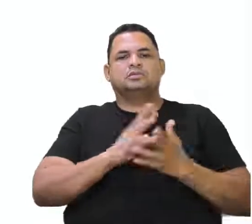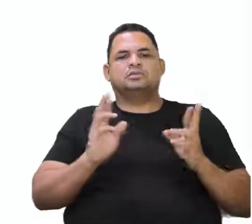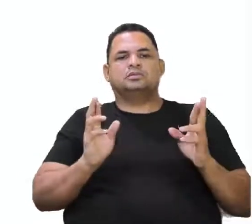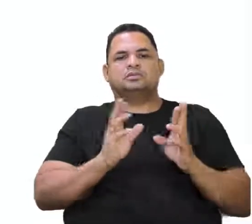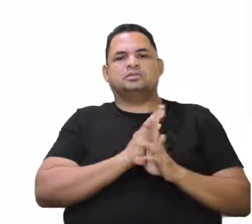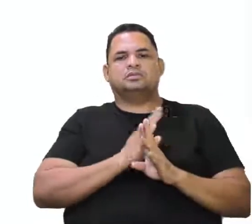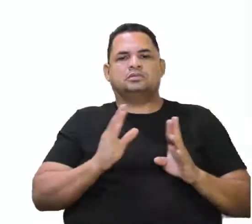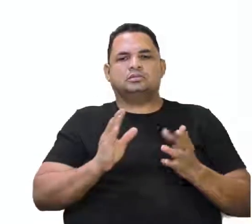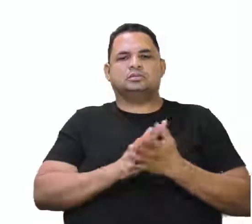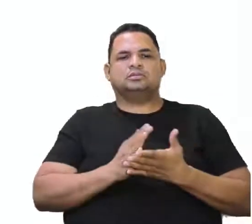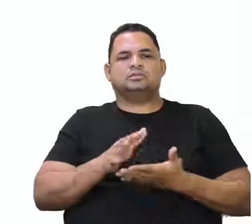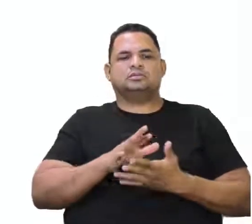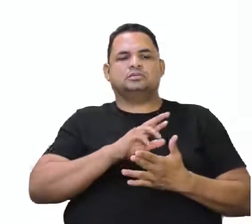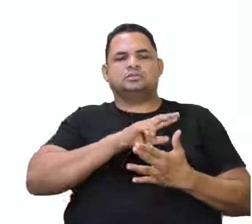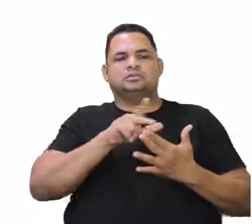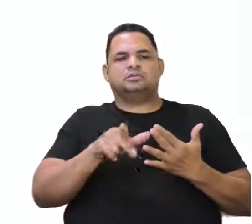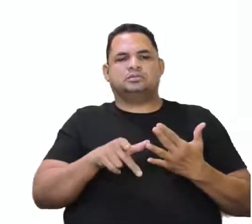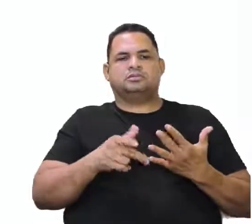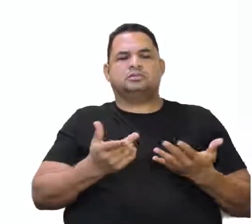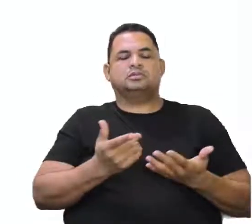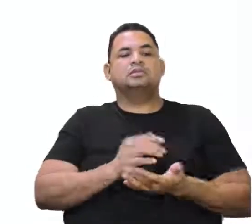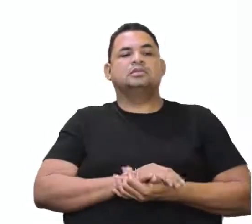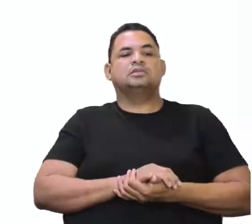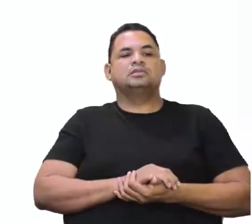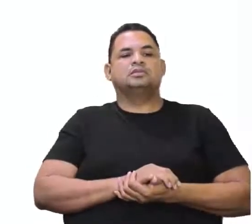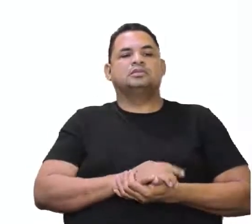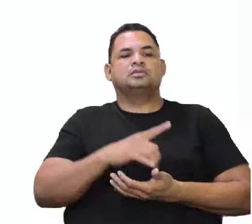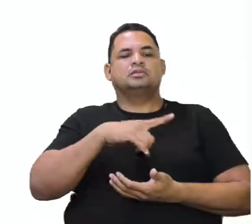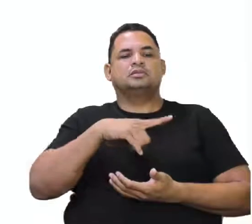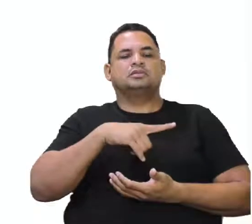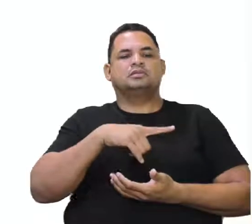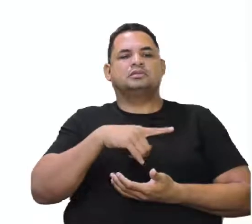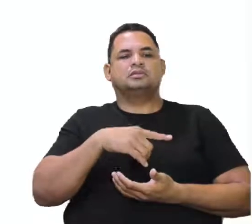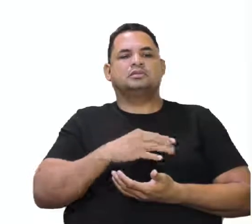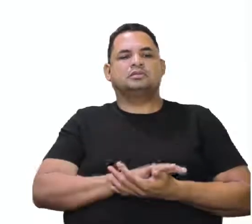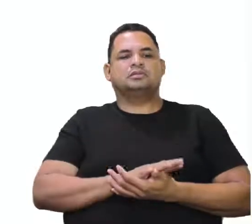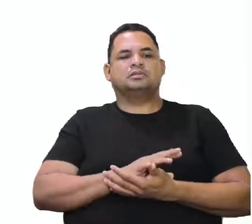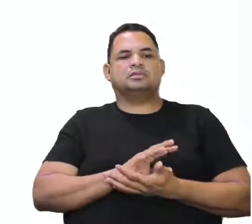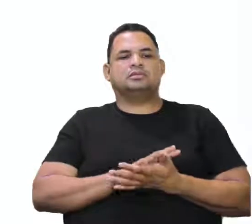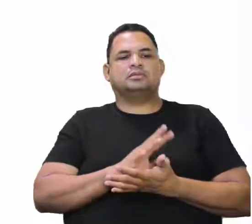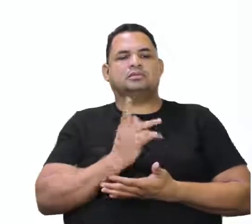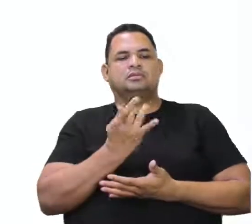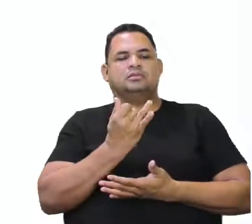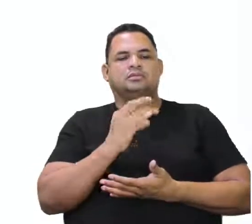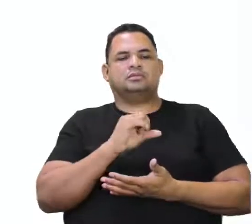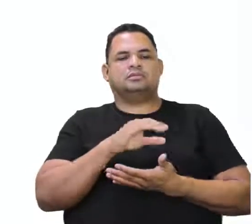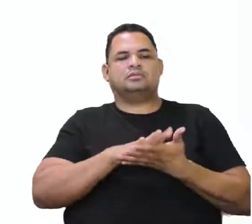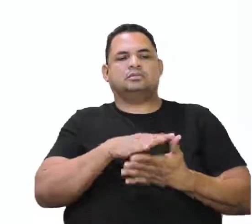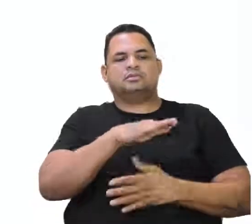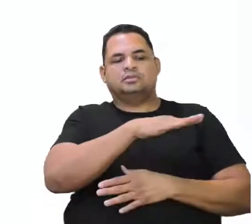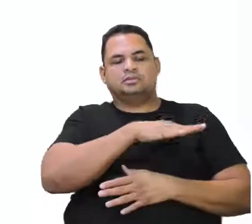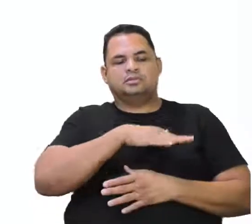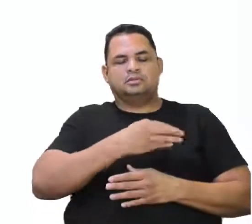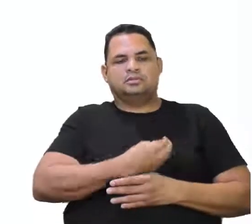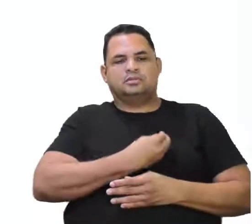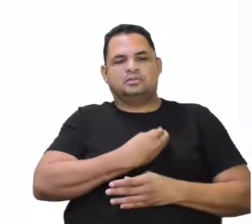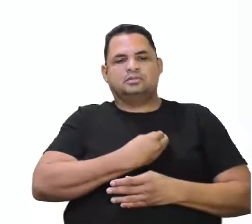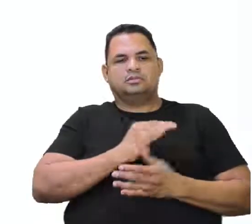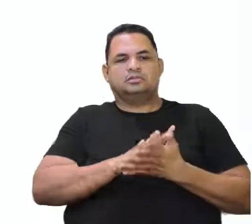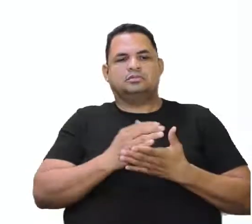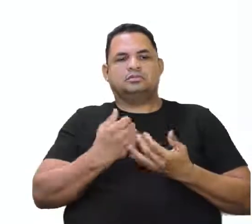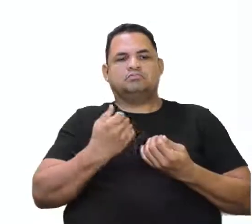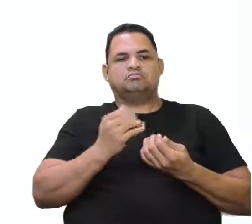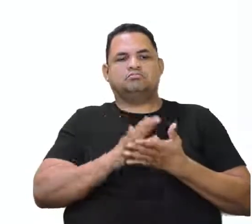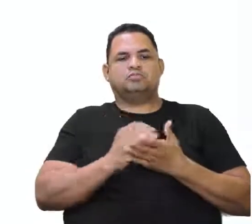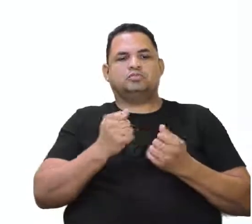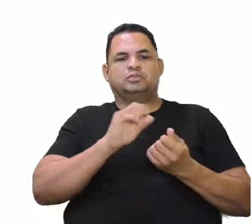ambientais relacionadas a uma determinada espécie. Aí você tem o quê? Habitat, onde ele está. Poder